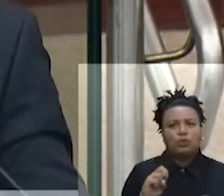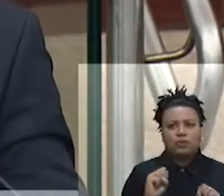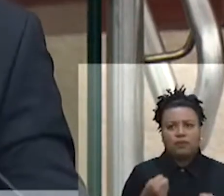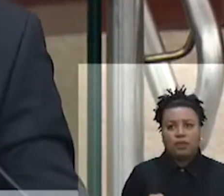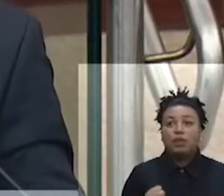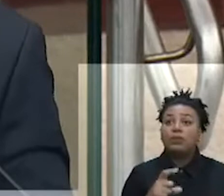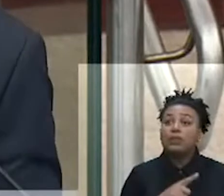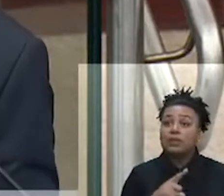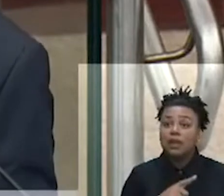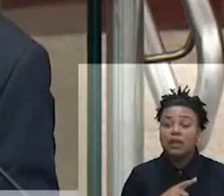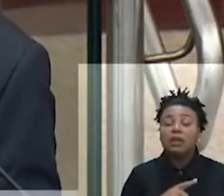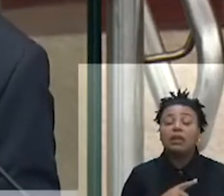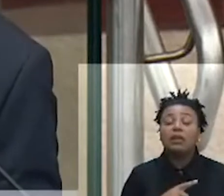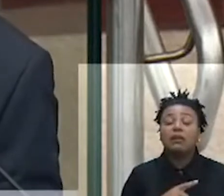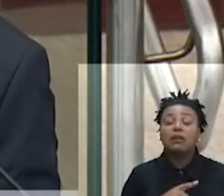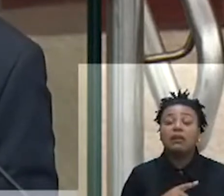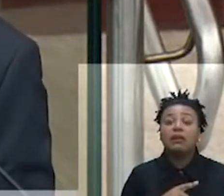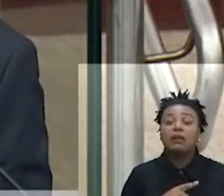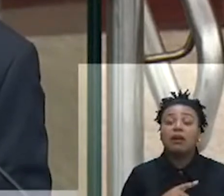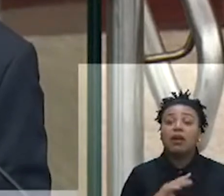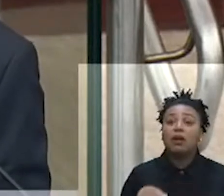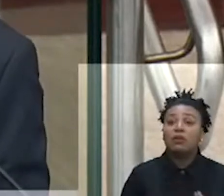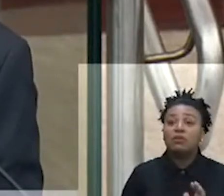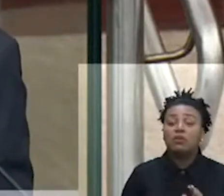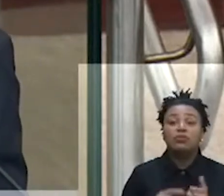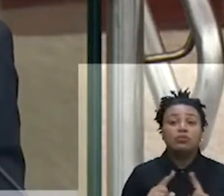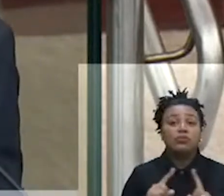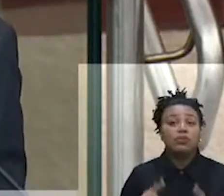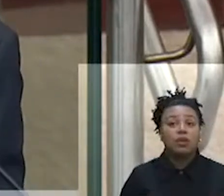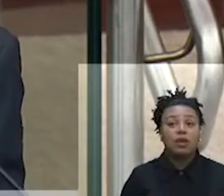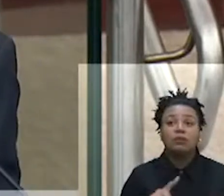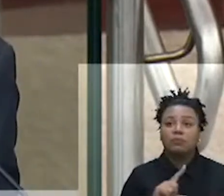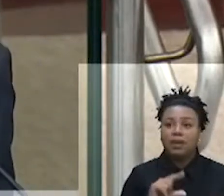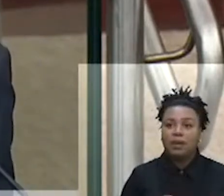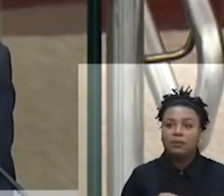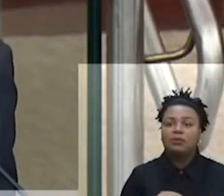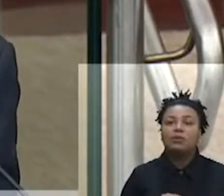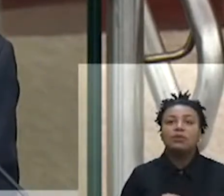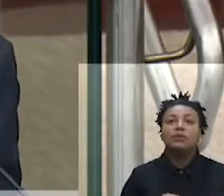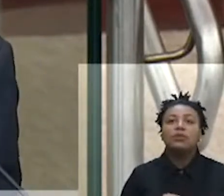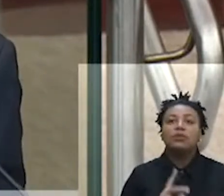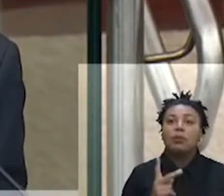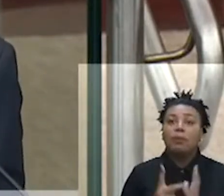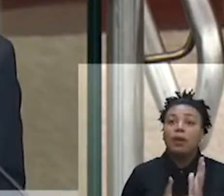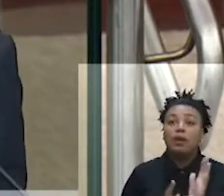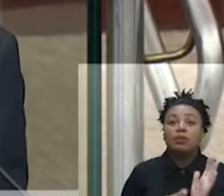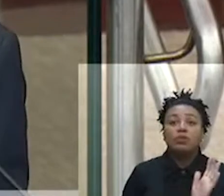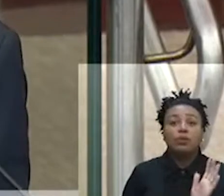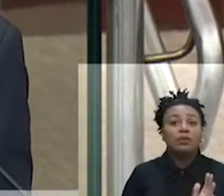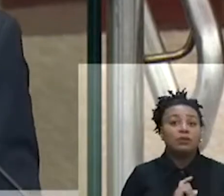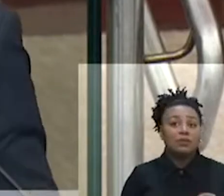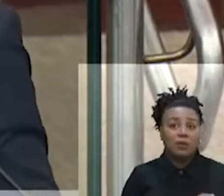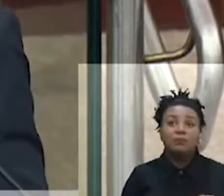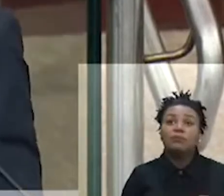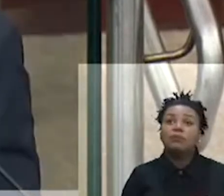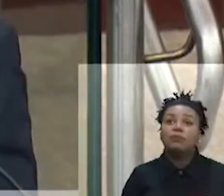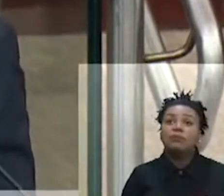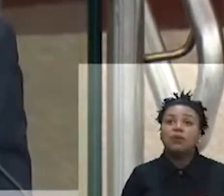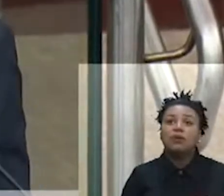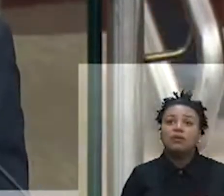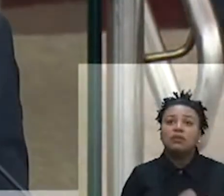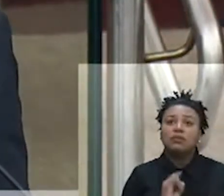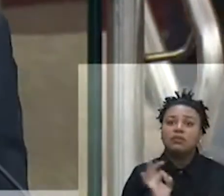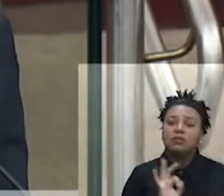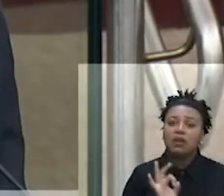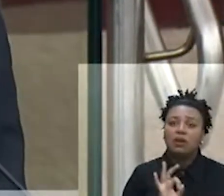que houvesse a inclusão dos servidores que ganham menos nas exceções do plano de recuperação fiscal. Na